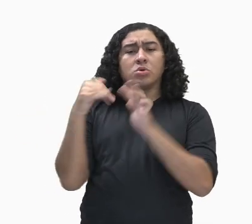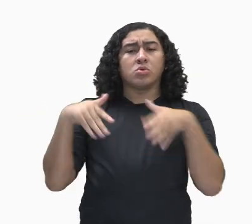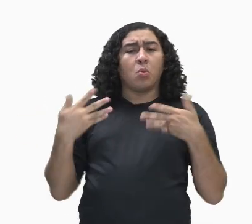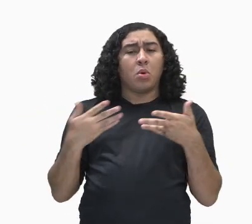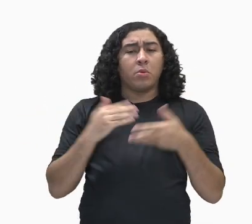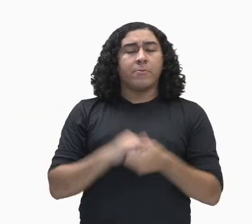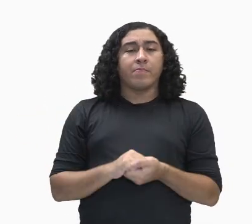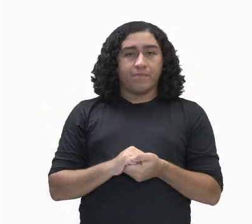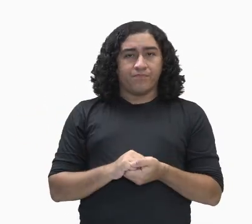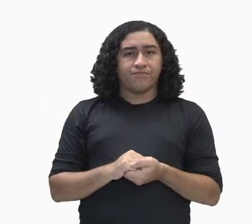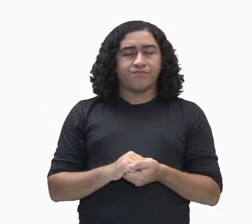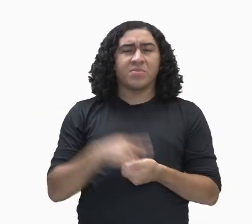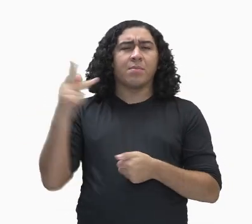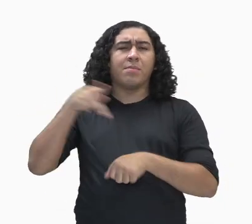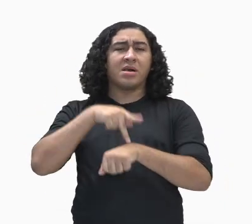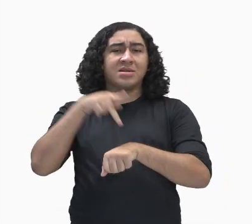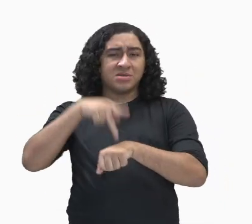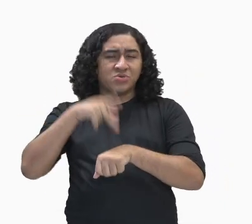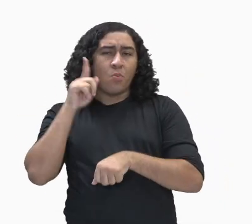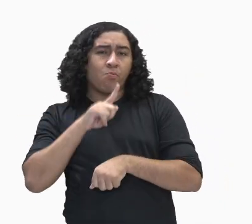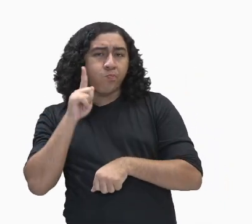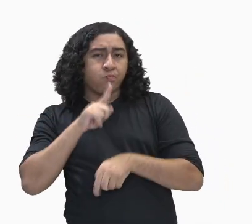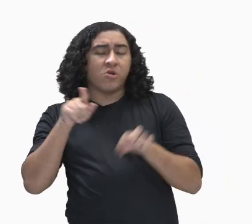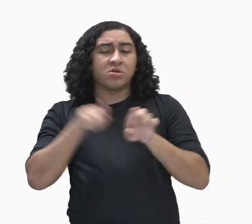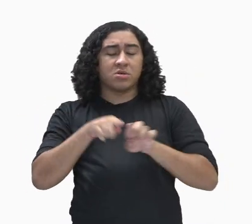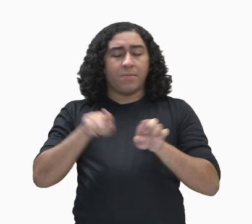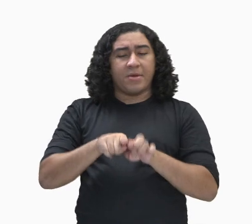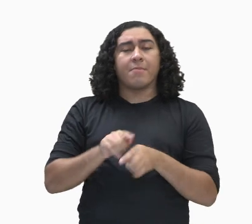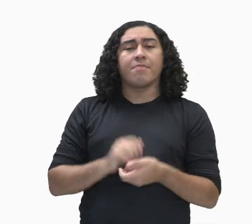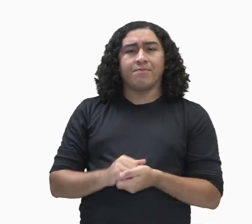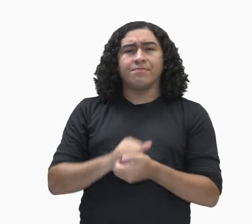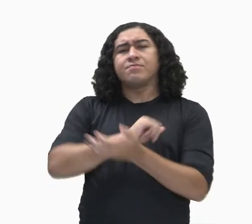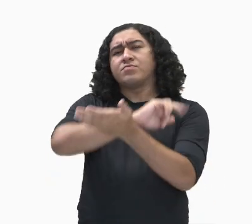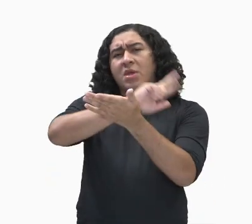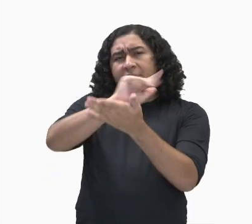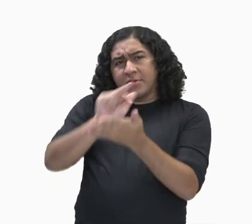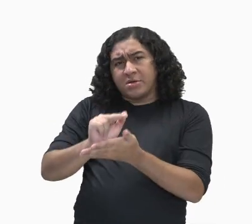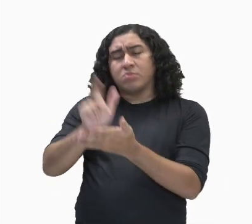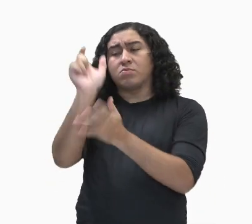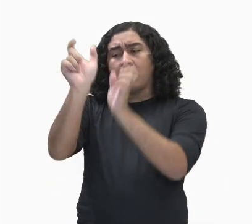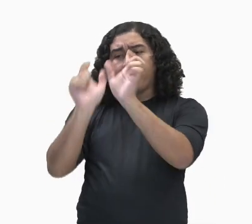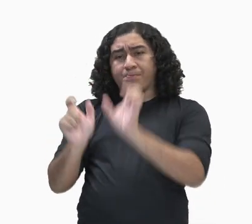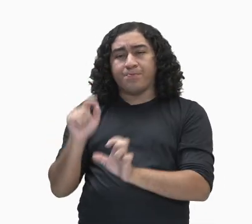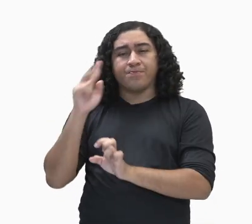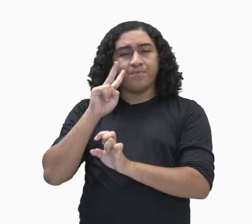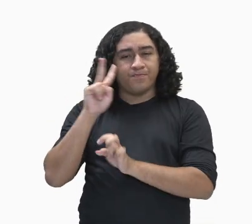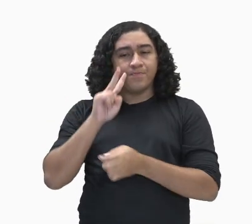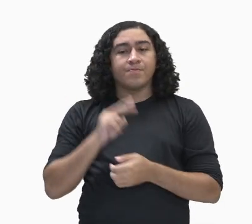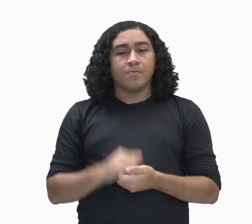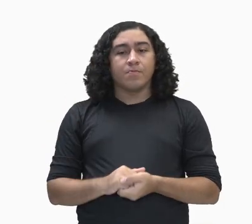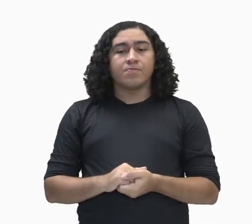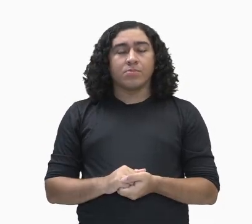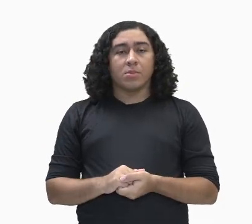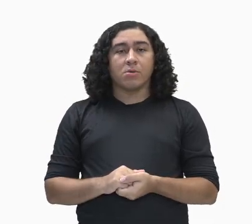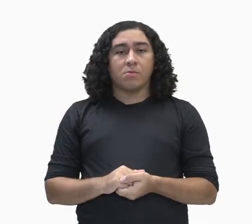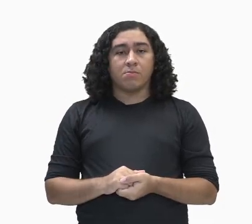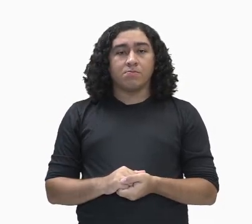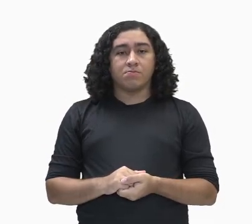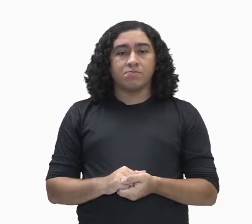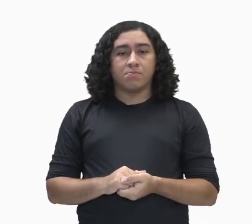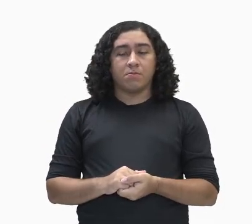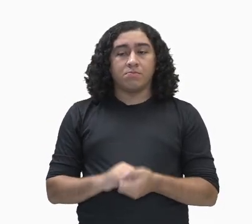Estados Unidos, cultural, diverse, ethnic, étnico, ok? Então, várias palavras